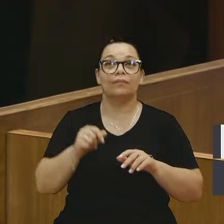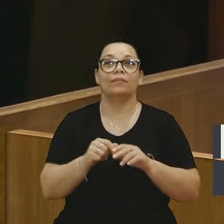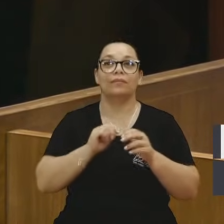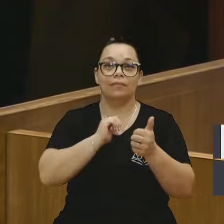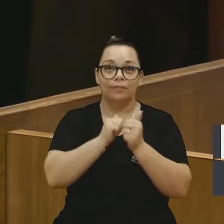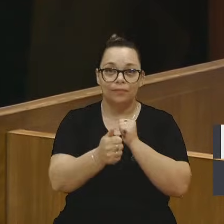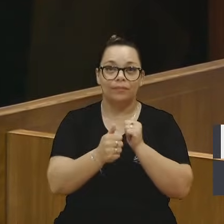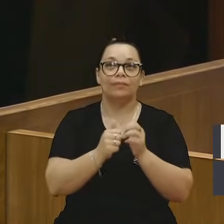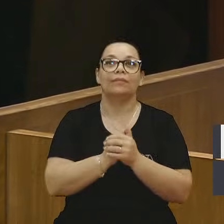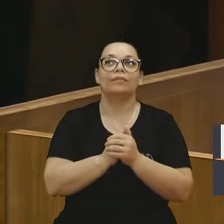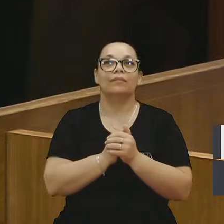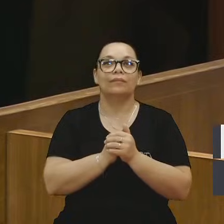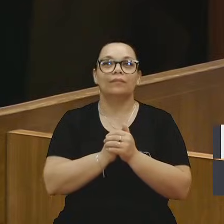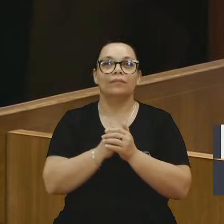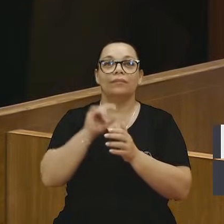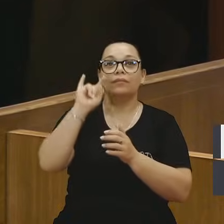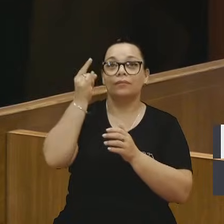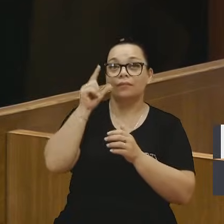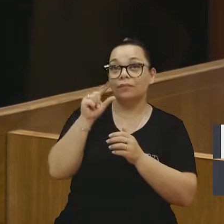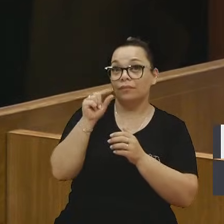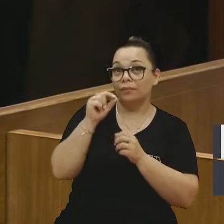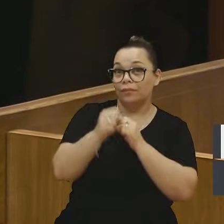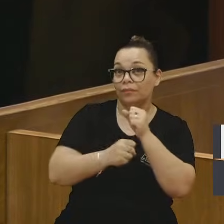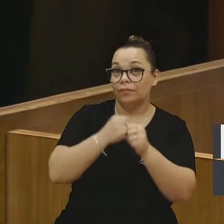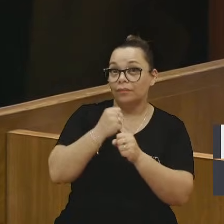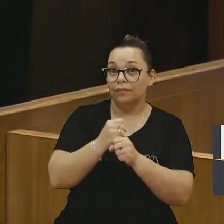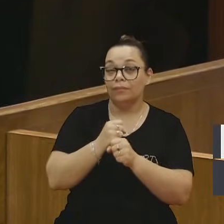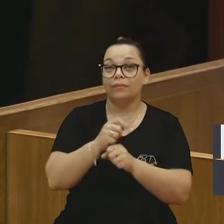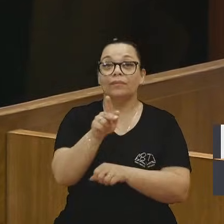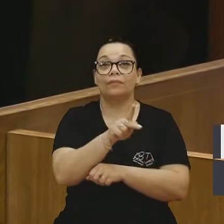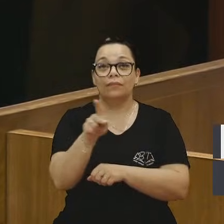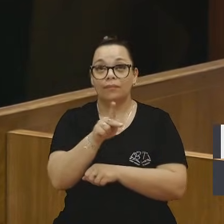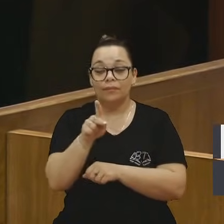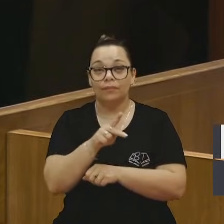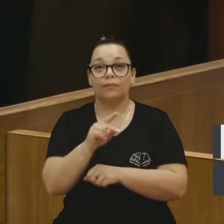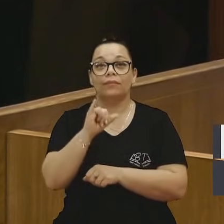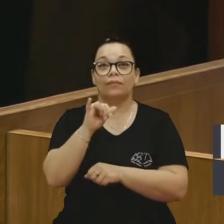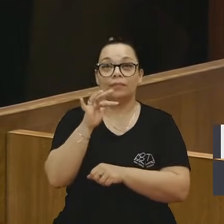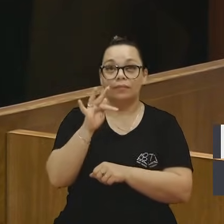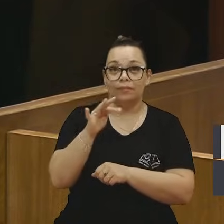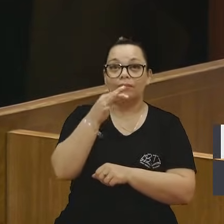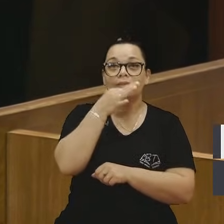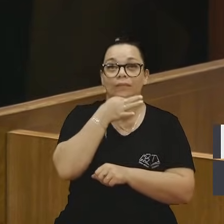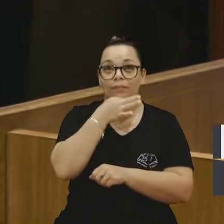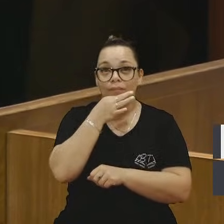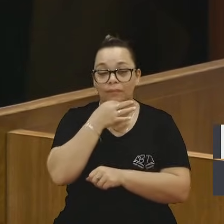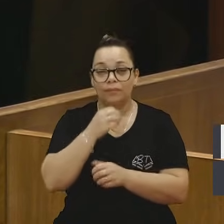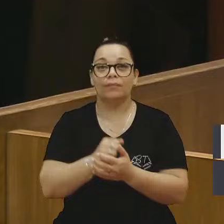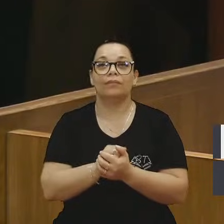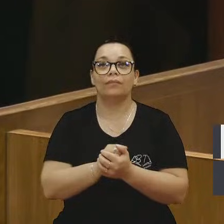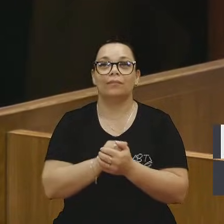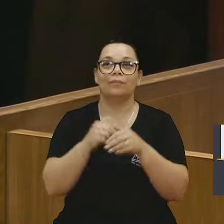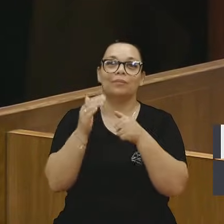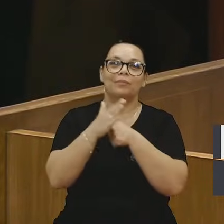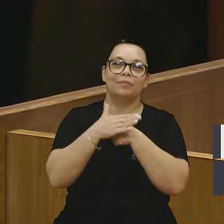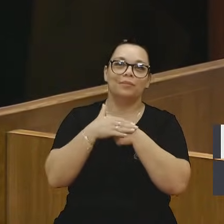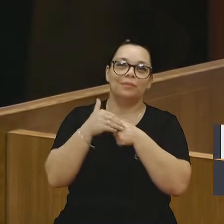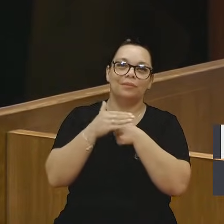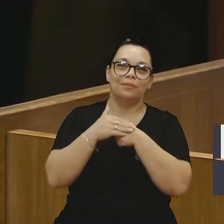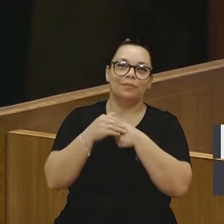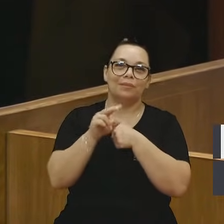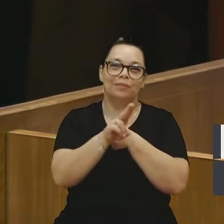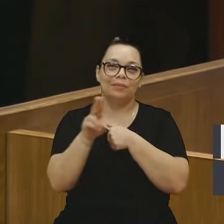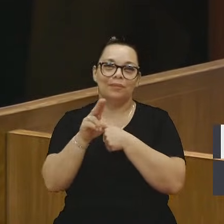esporte. Nos últimos 10 anos, eu sou docente, então, no Instituto Federal de Caxias do Sul, carinhosamente conhecido